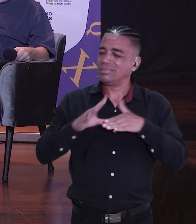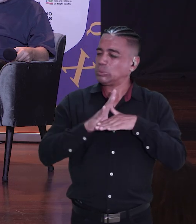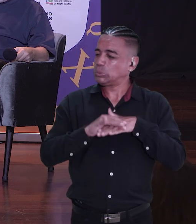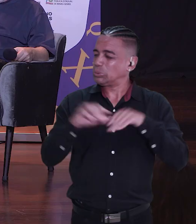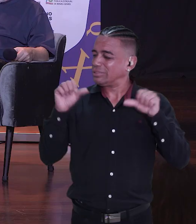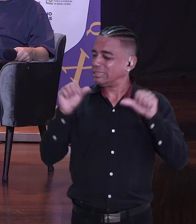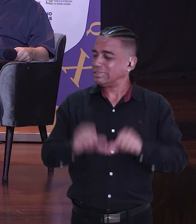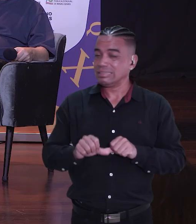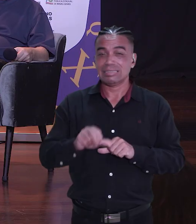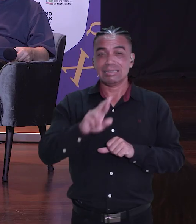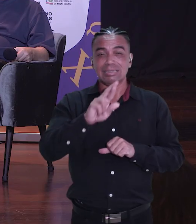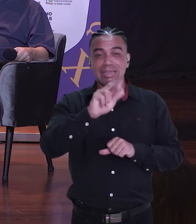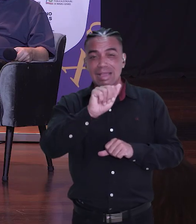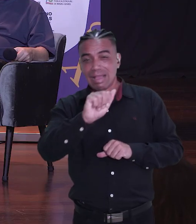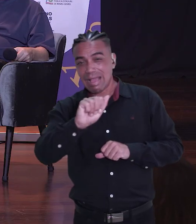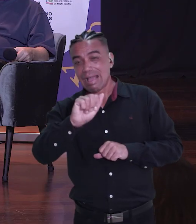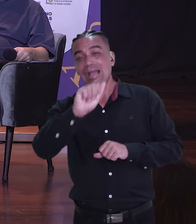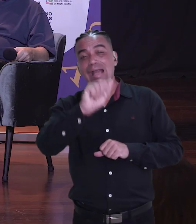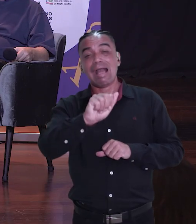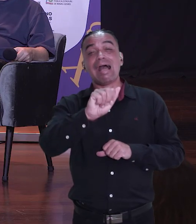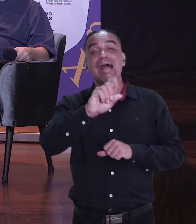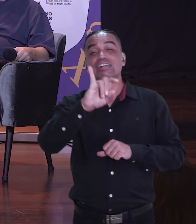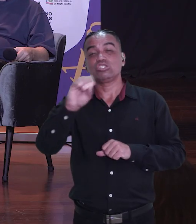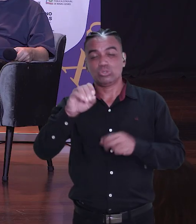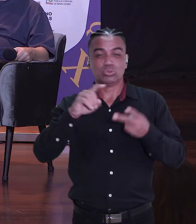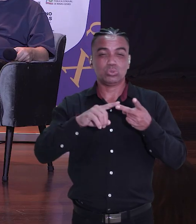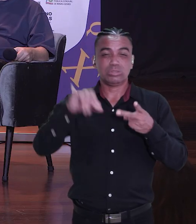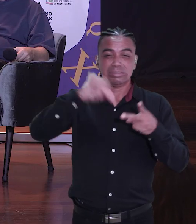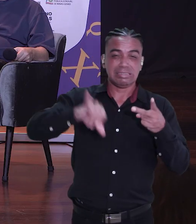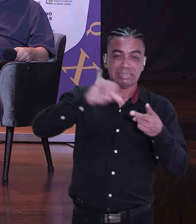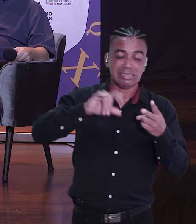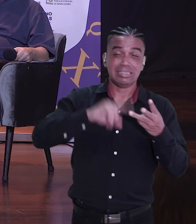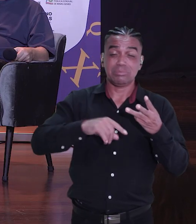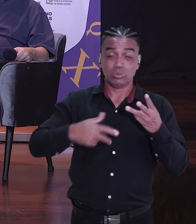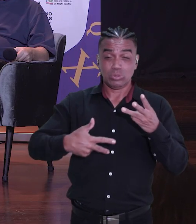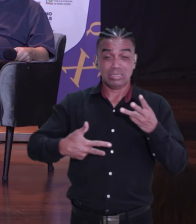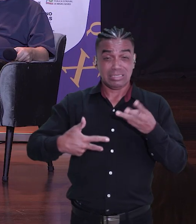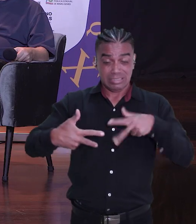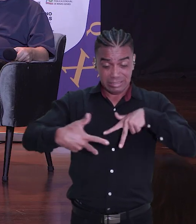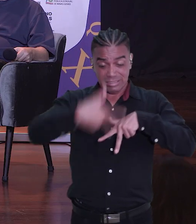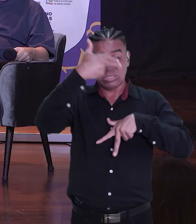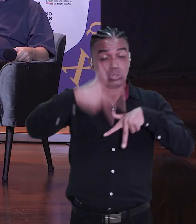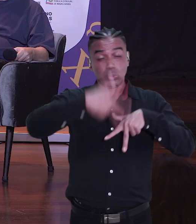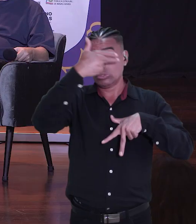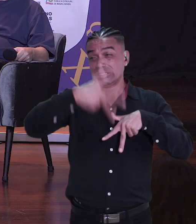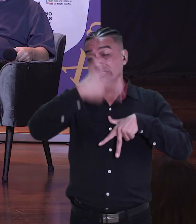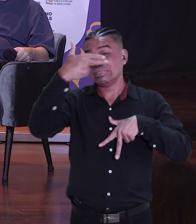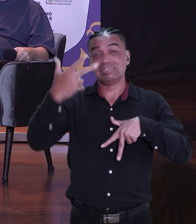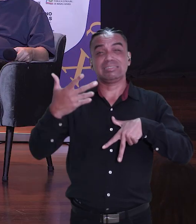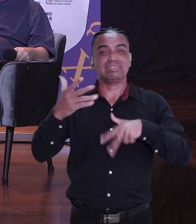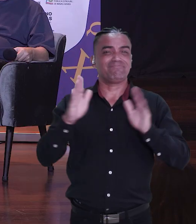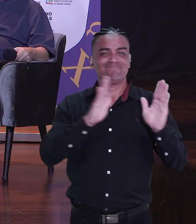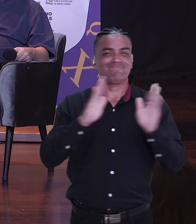terrível, envolvendo radioterapia, quimioterapia e uma cirurgia que só faltava me decapitar. Então, foram